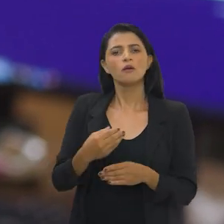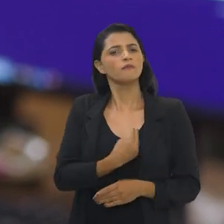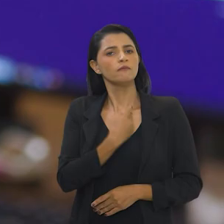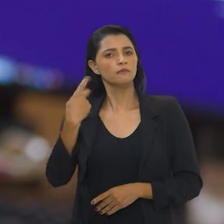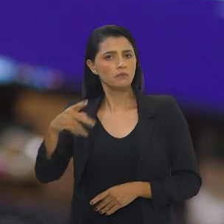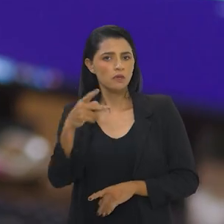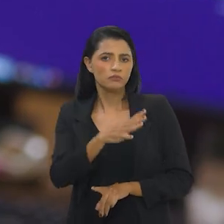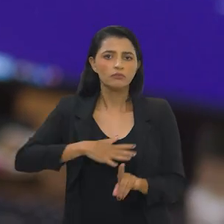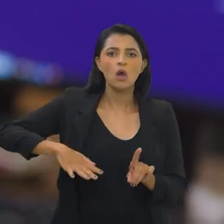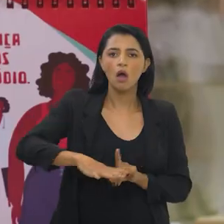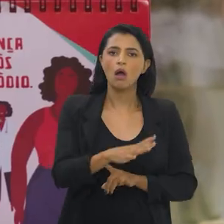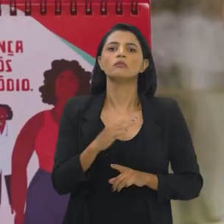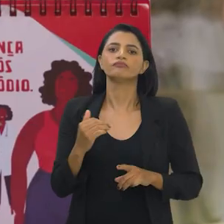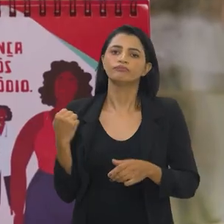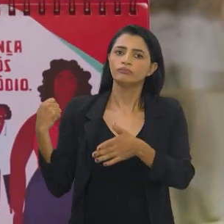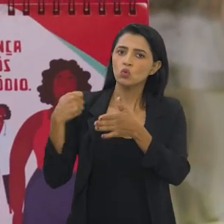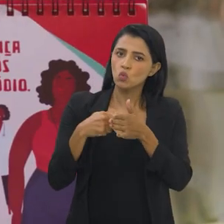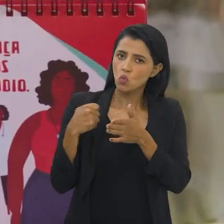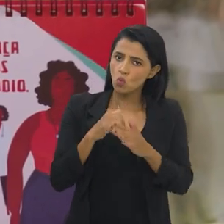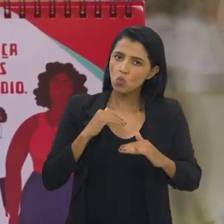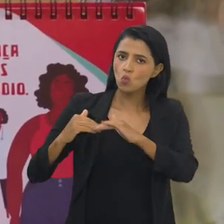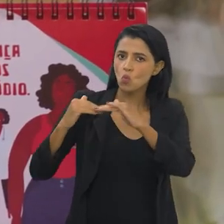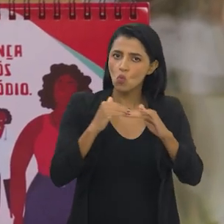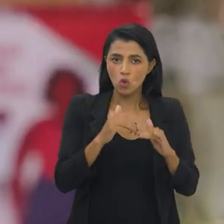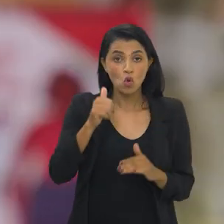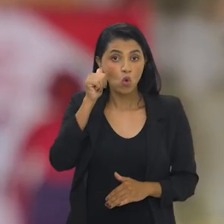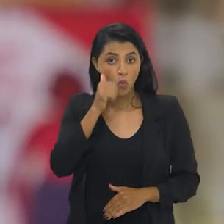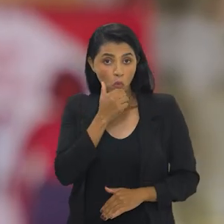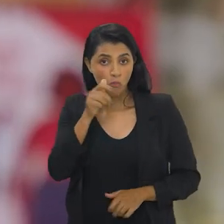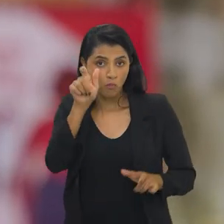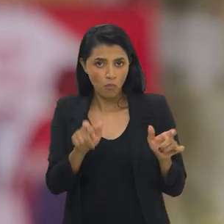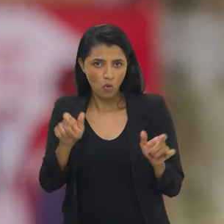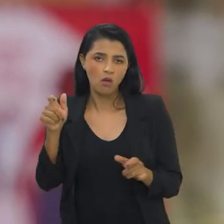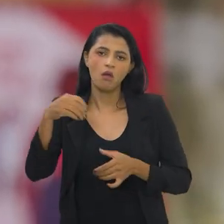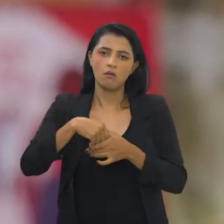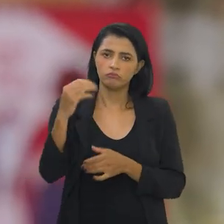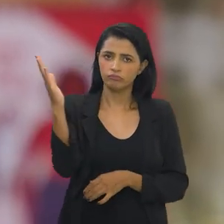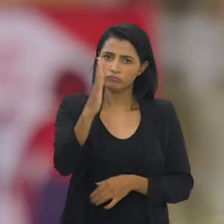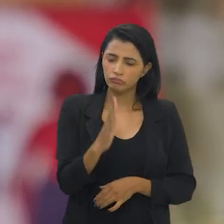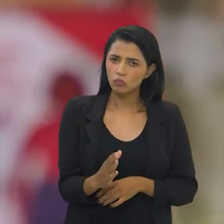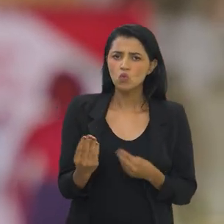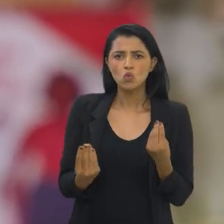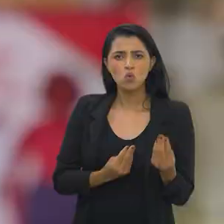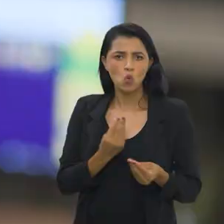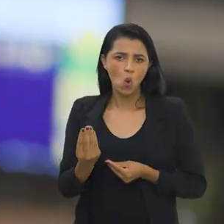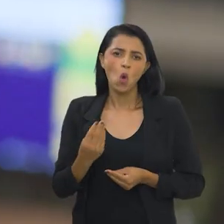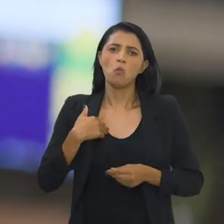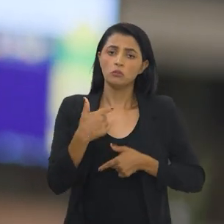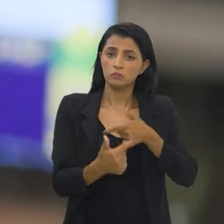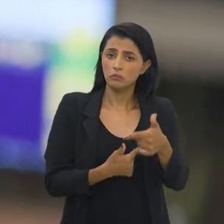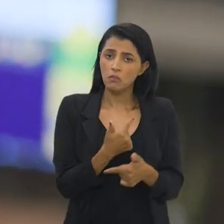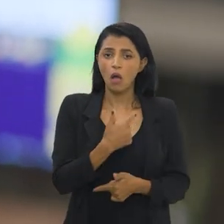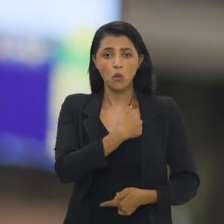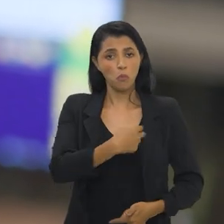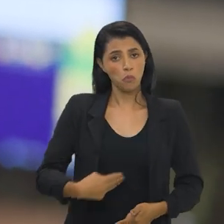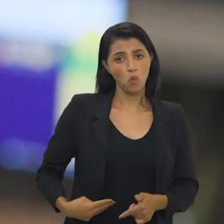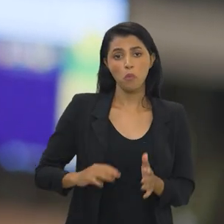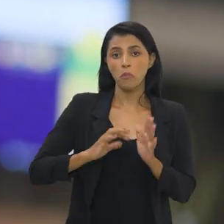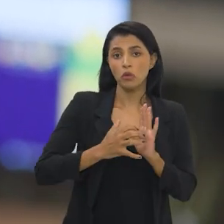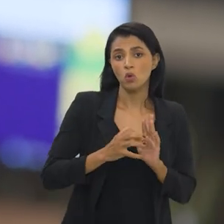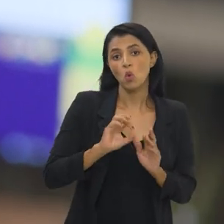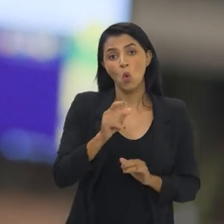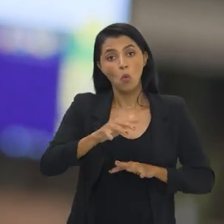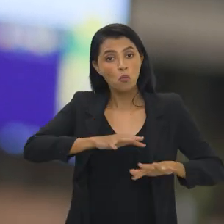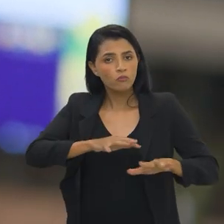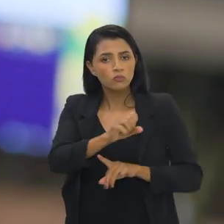de vida voltado para a luta da Igualdade entre homens e mulheres no Brasil seja assumindo cargos públicos